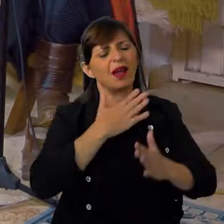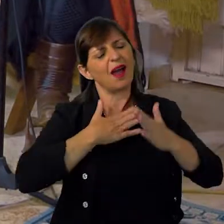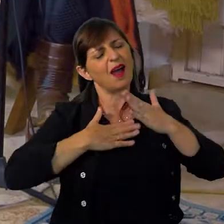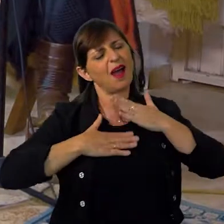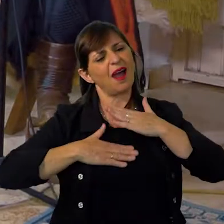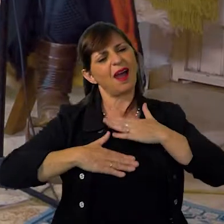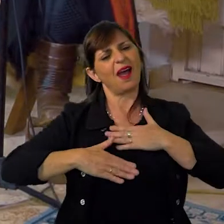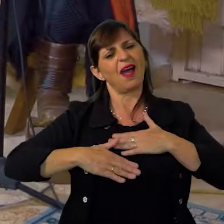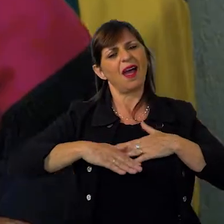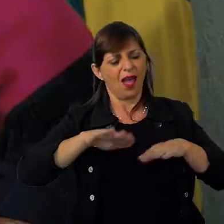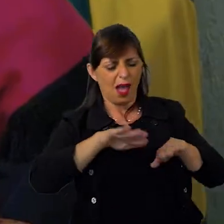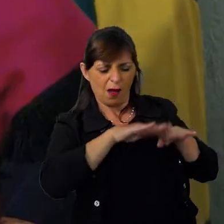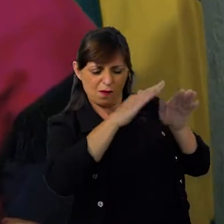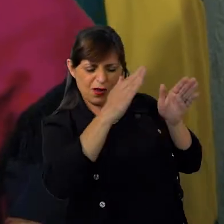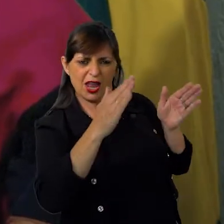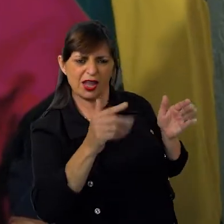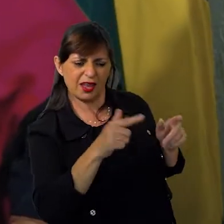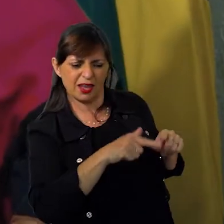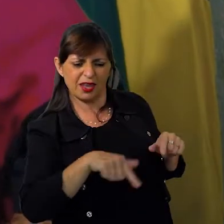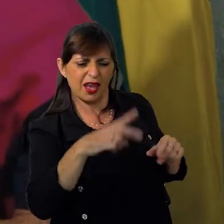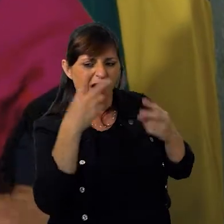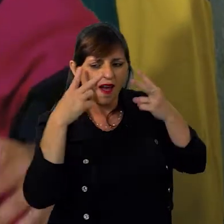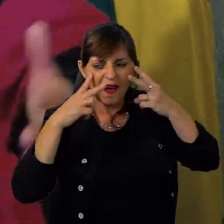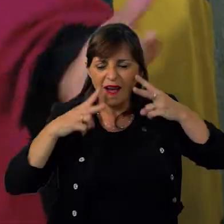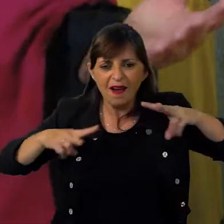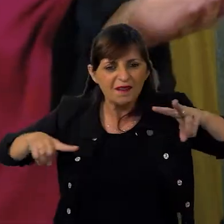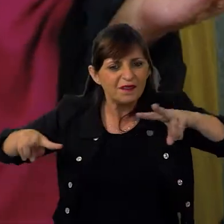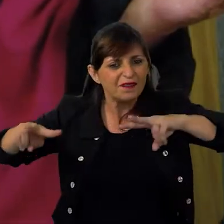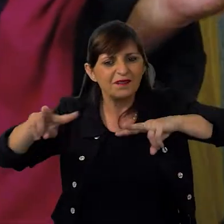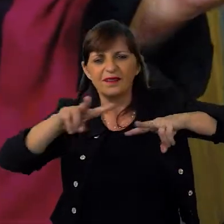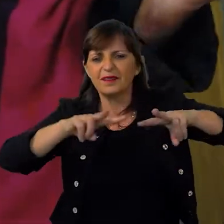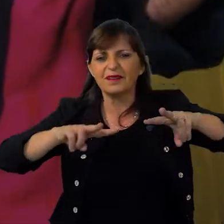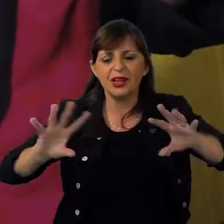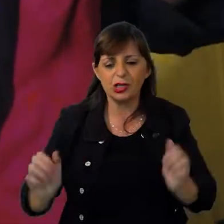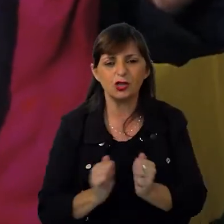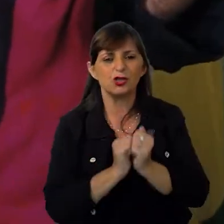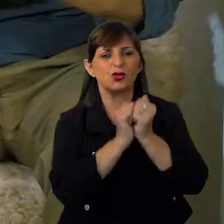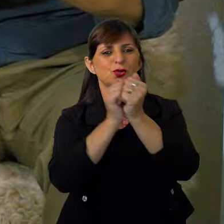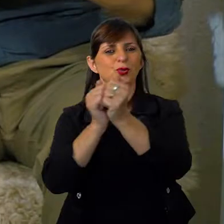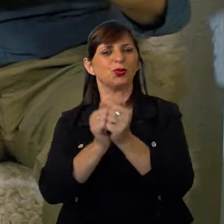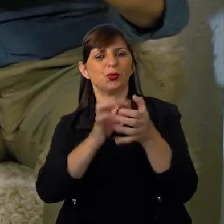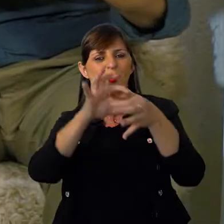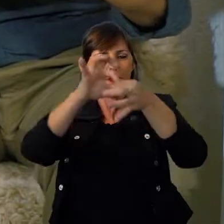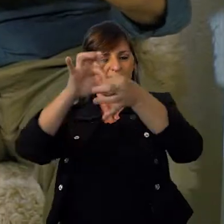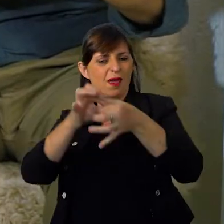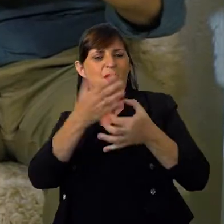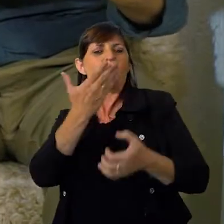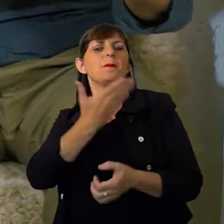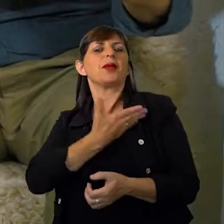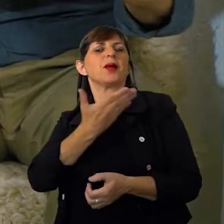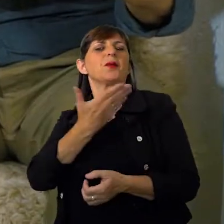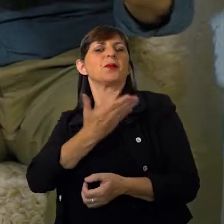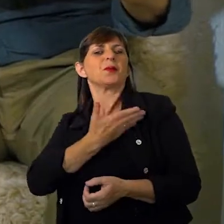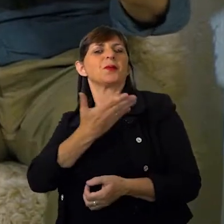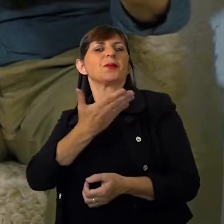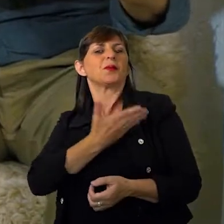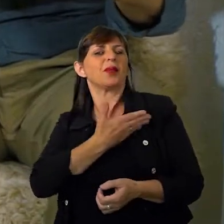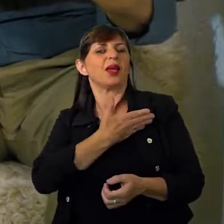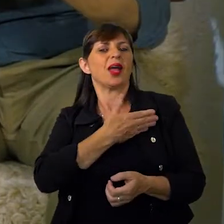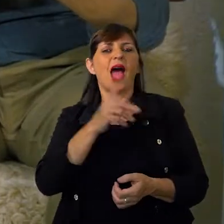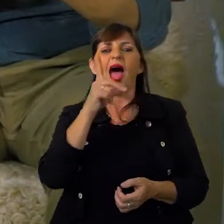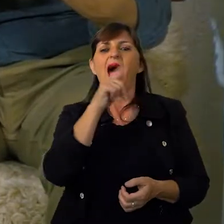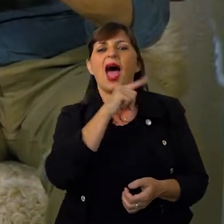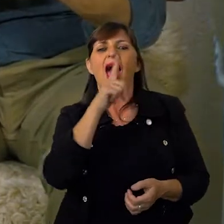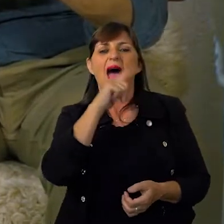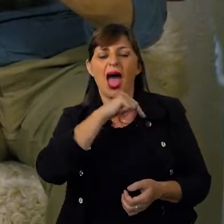praça Mansa na varanda tem início e nos seus amigos do Uruguai formar seria